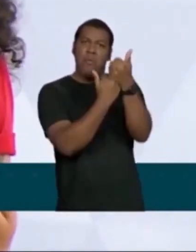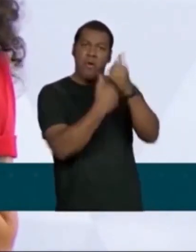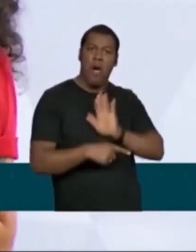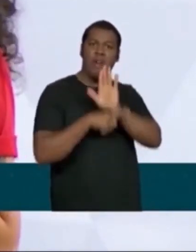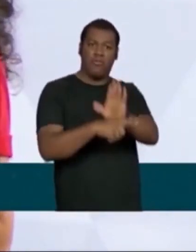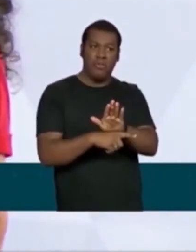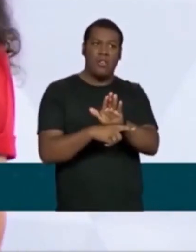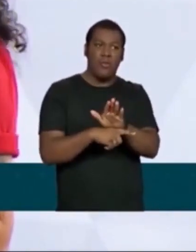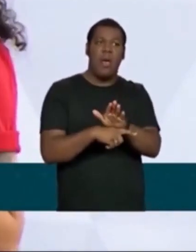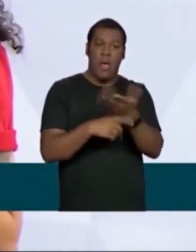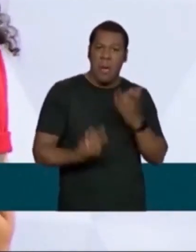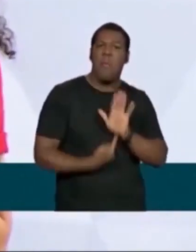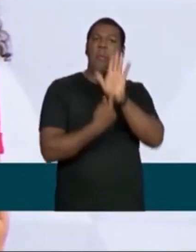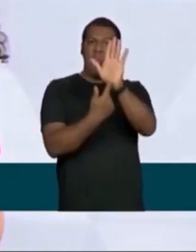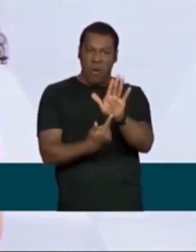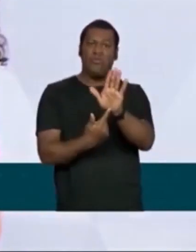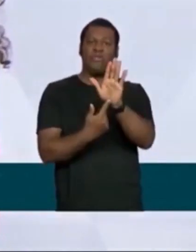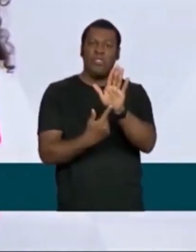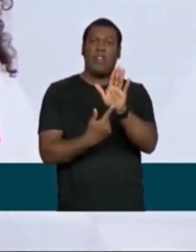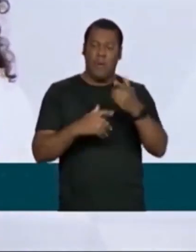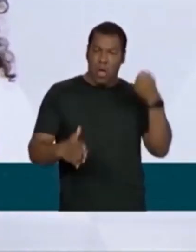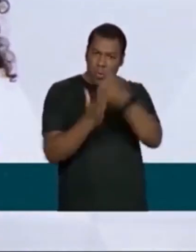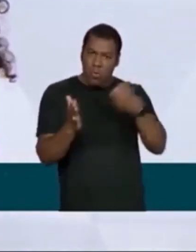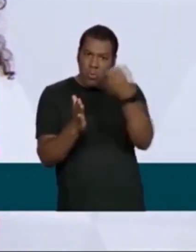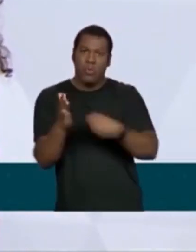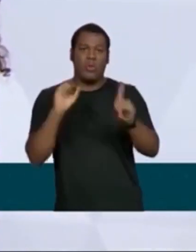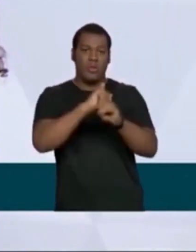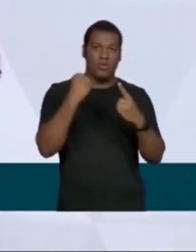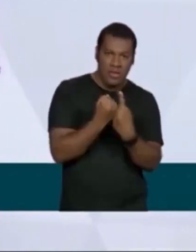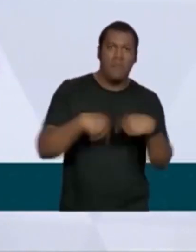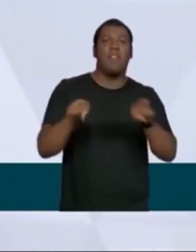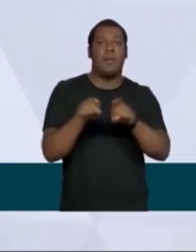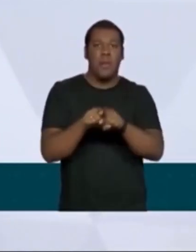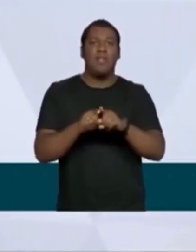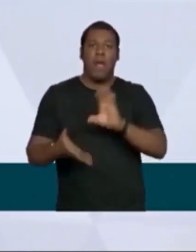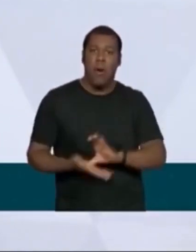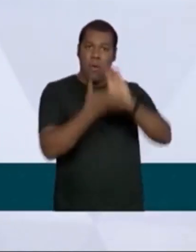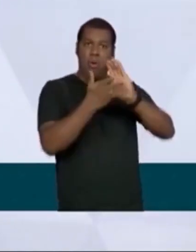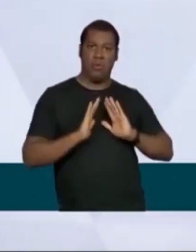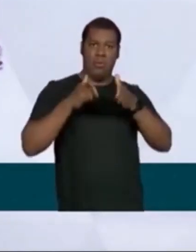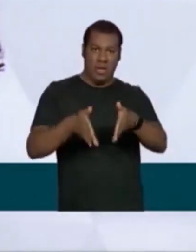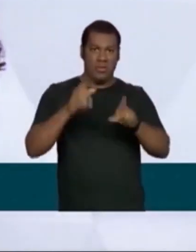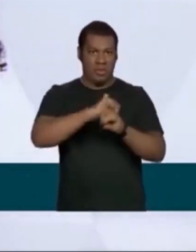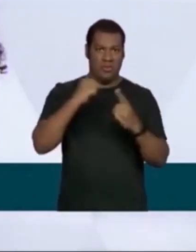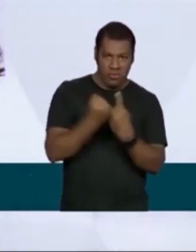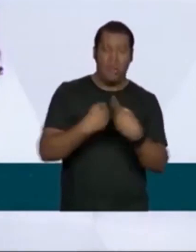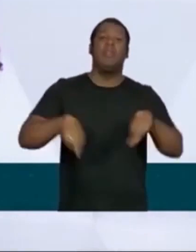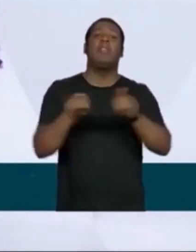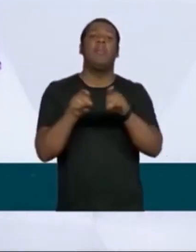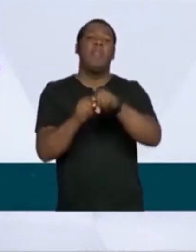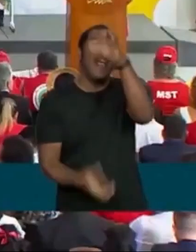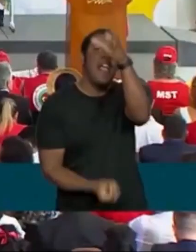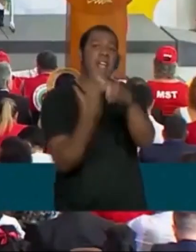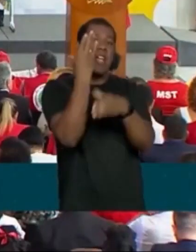dar visibilidade à atuação dos movimentos sociais. A manutenção do Conselho de Participação Social e a criação